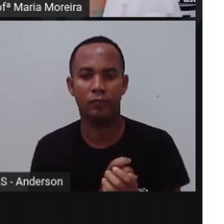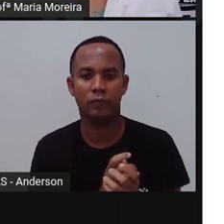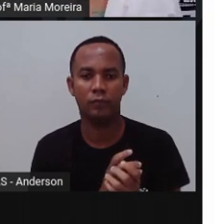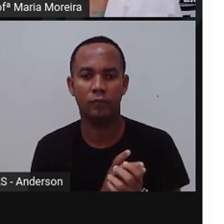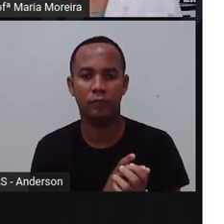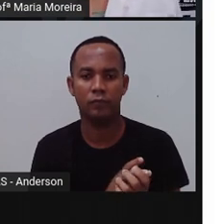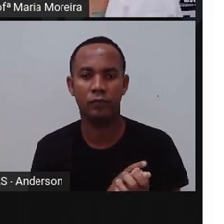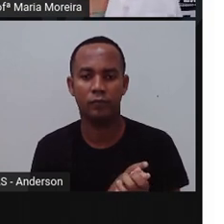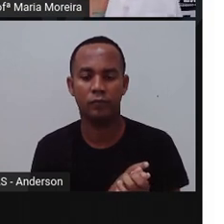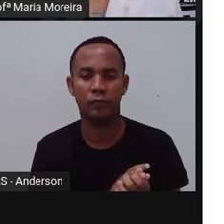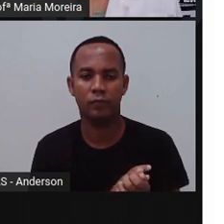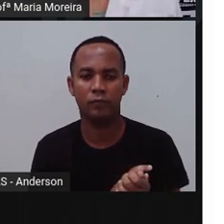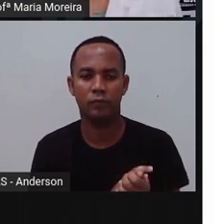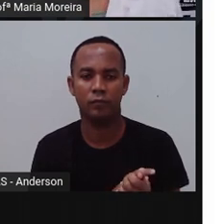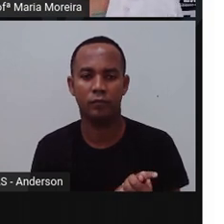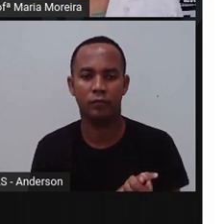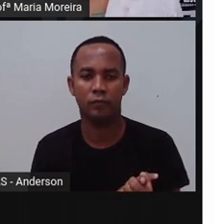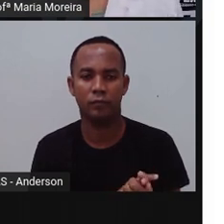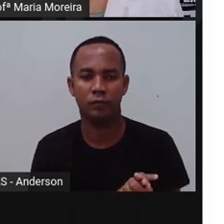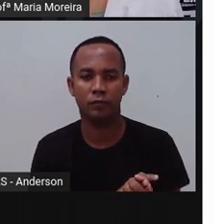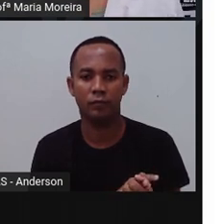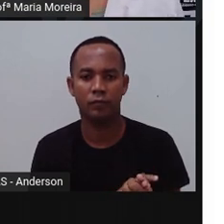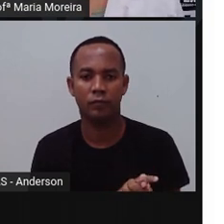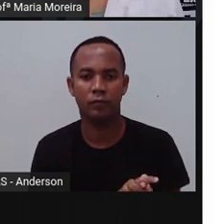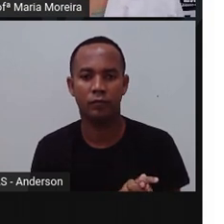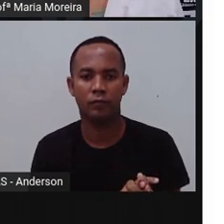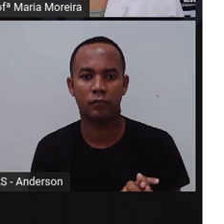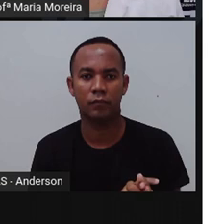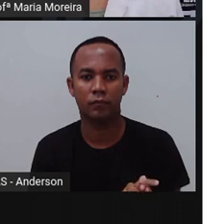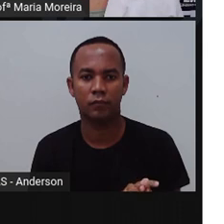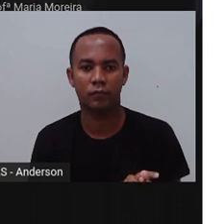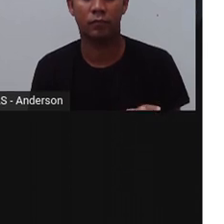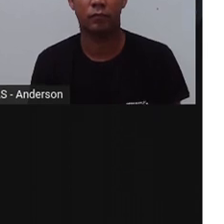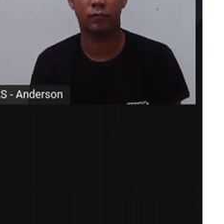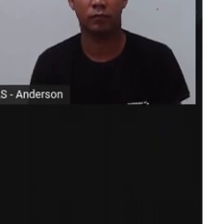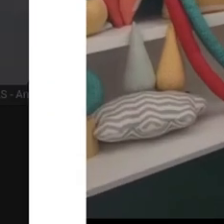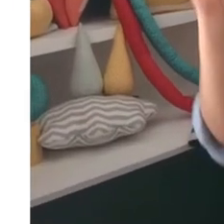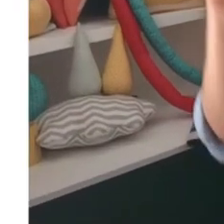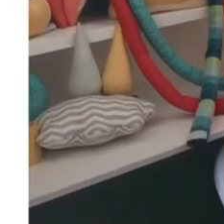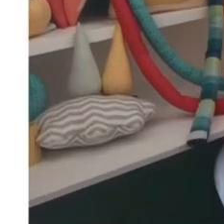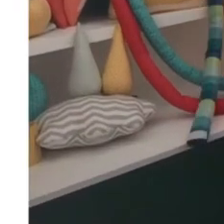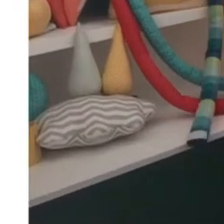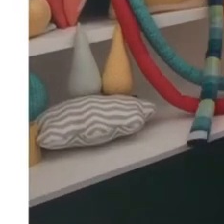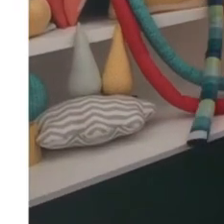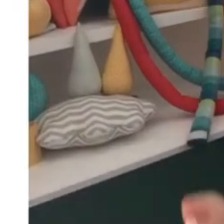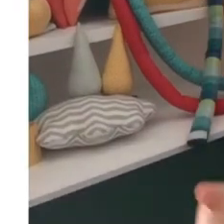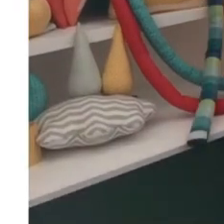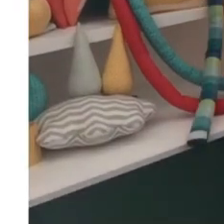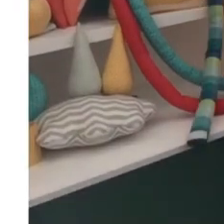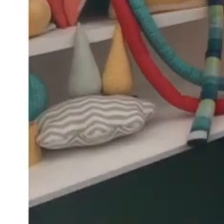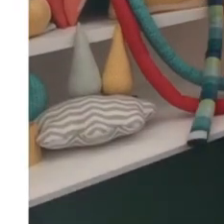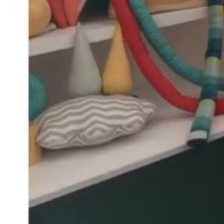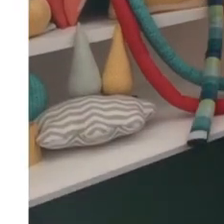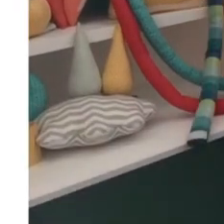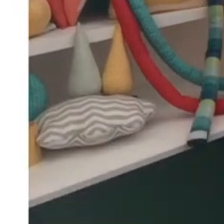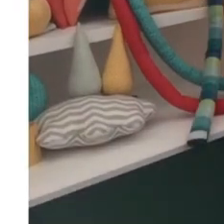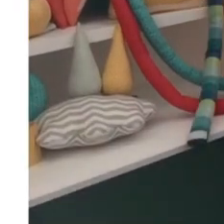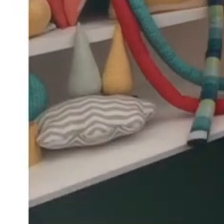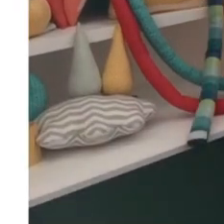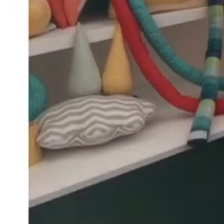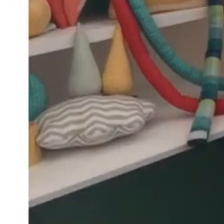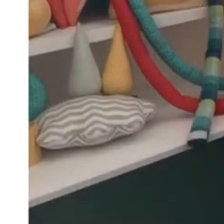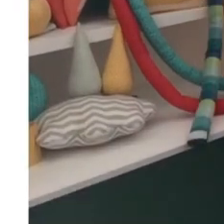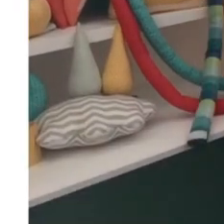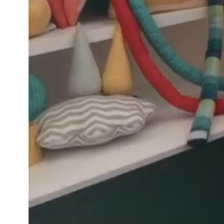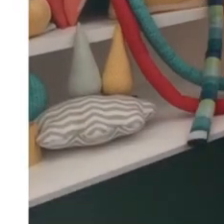deu uma sofridinha aí. Vamos lá? Era uma vez. Era não, ainda é. Porque essa história